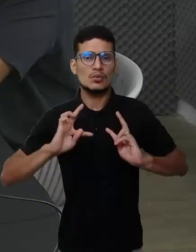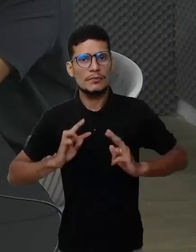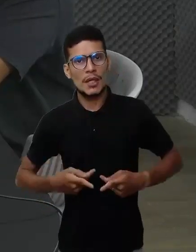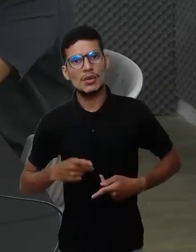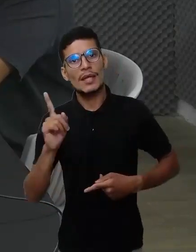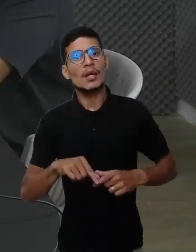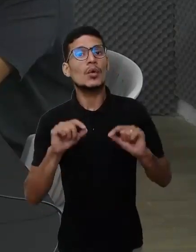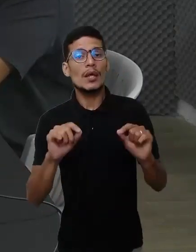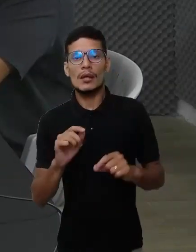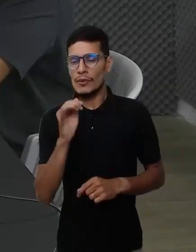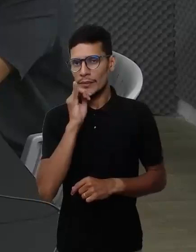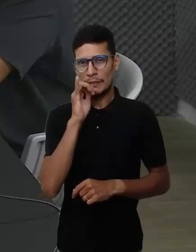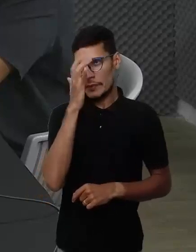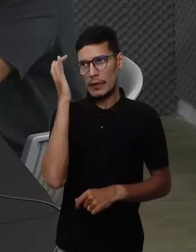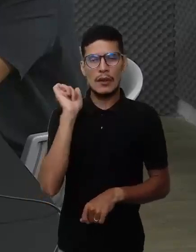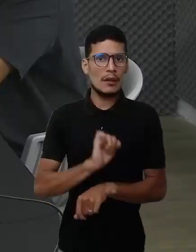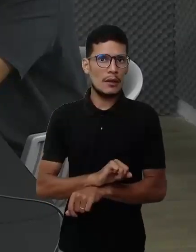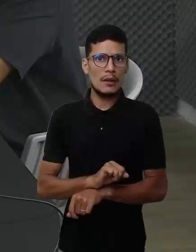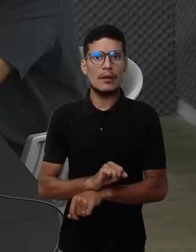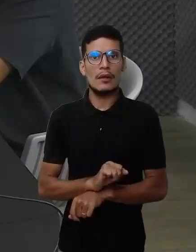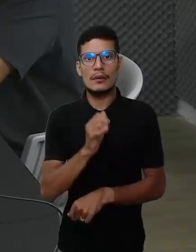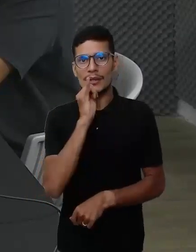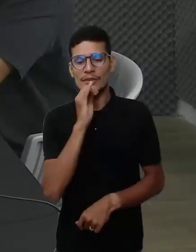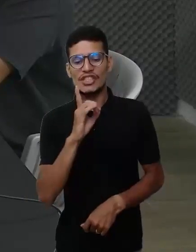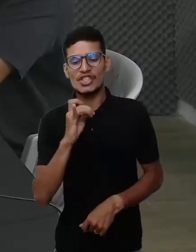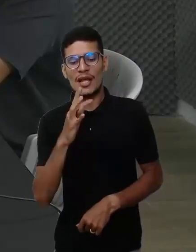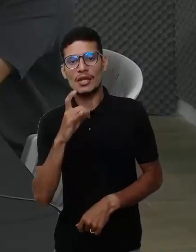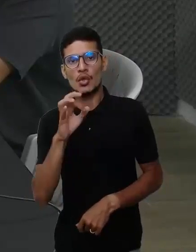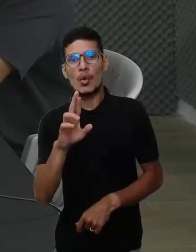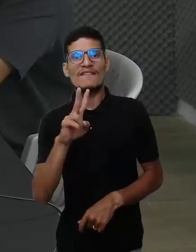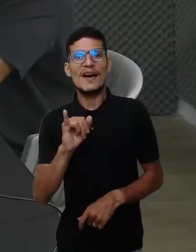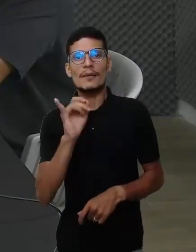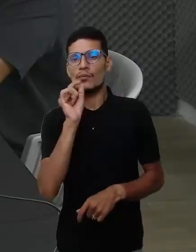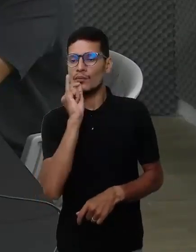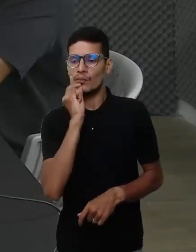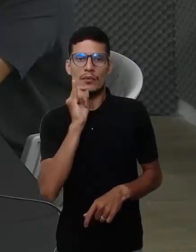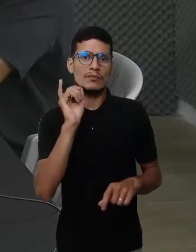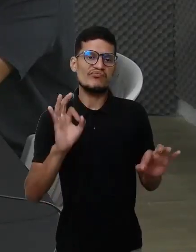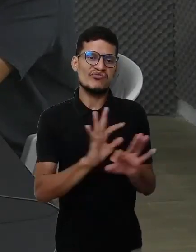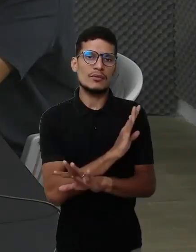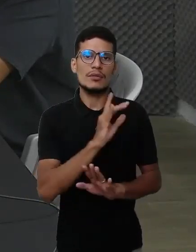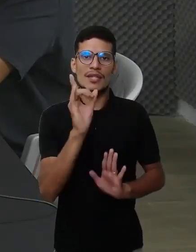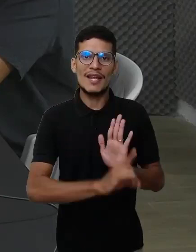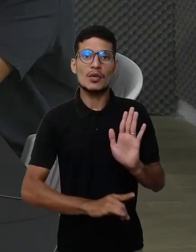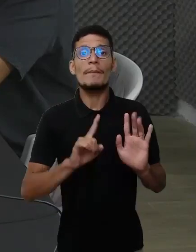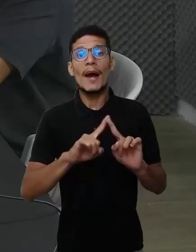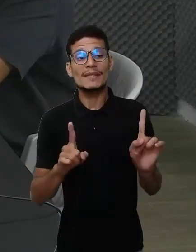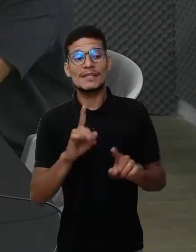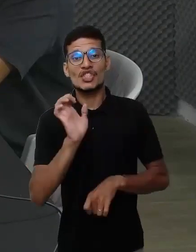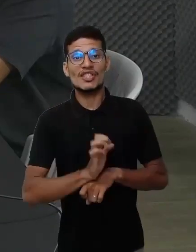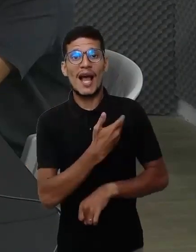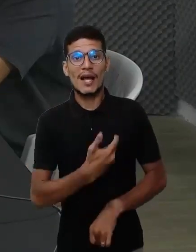é onde muita gente parou. O Estado, ele viola o direito ou ele não faz nada. Eu acredito no Estado como garantidor de